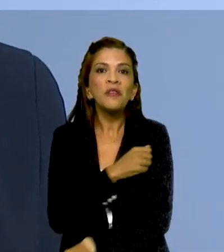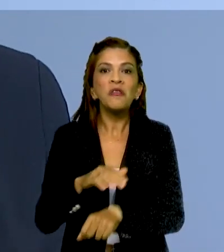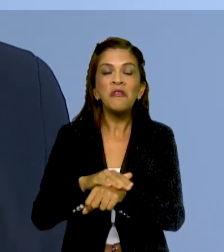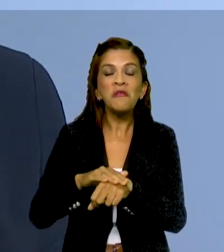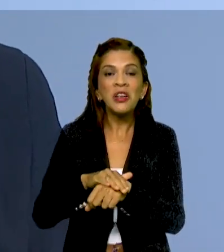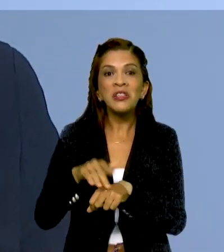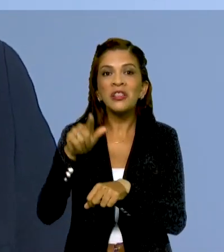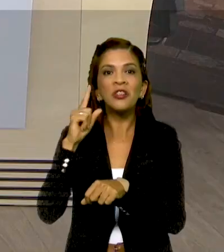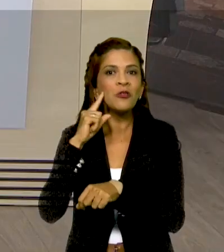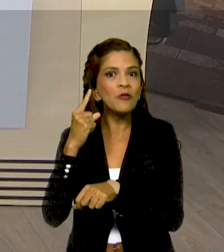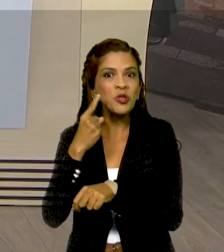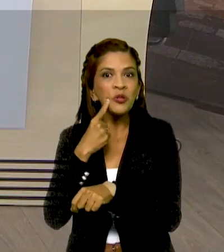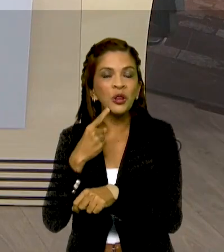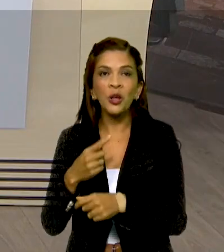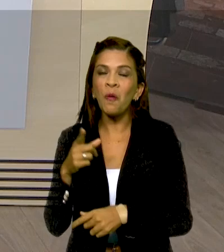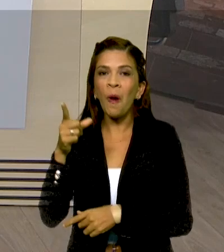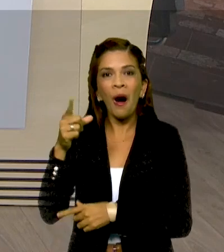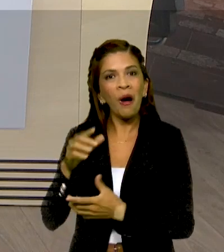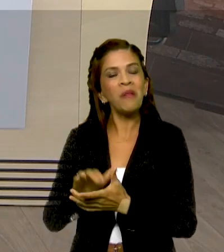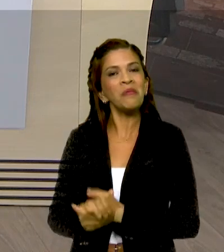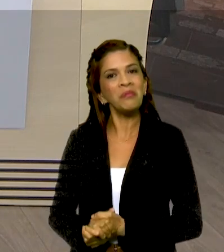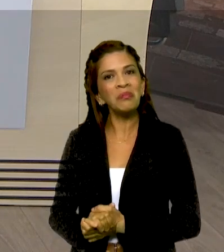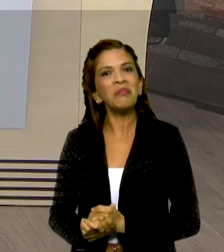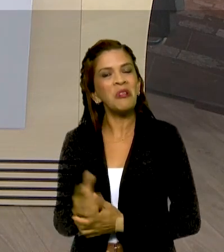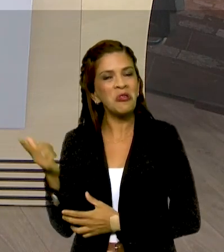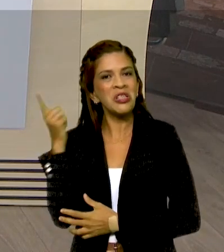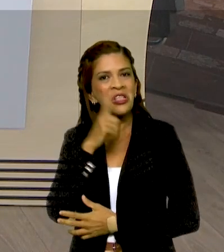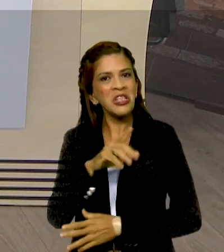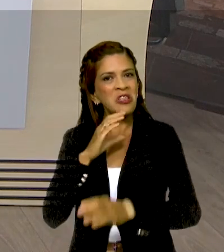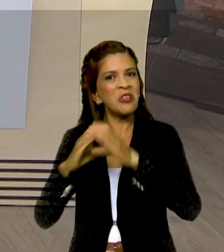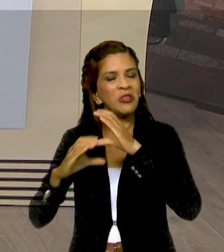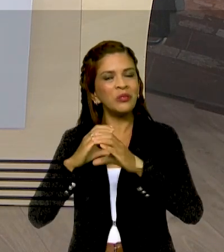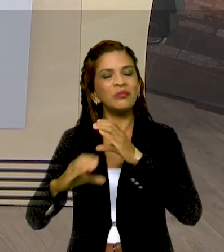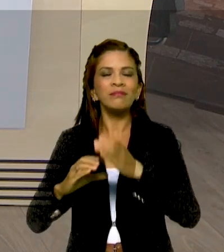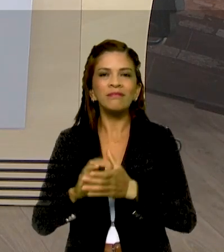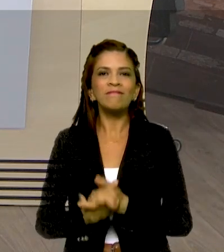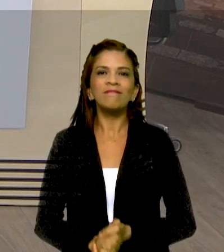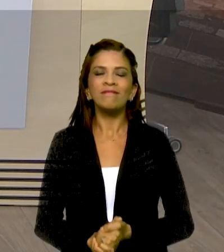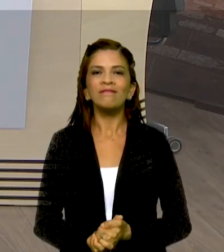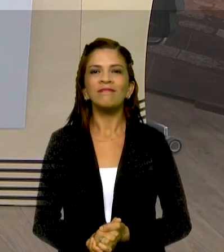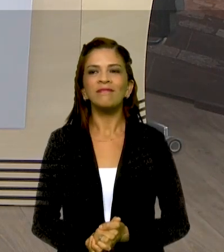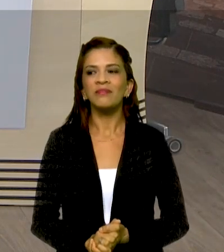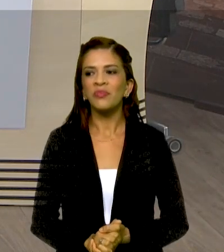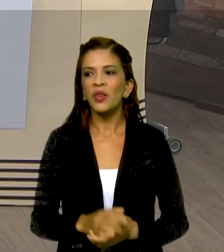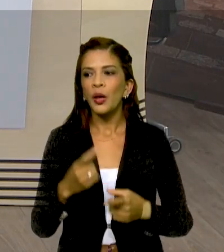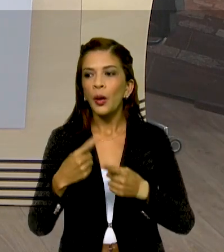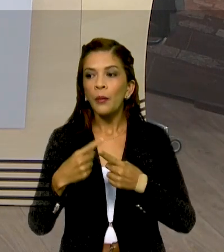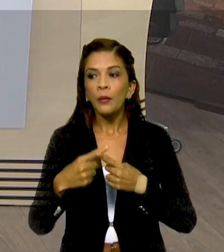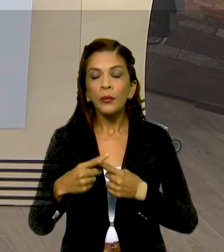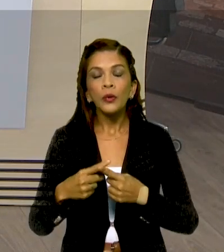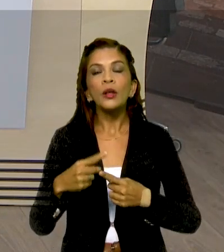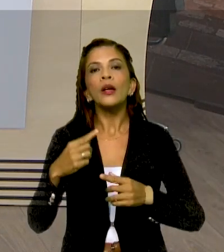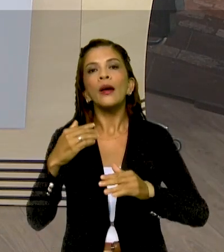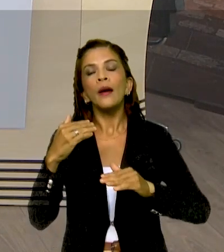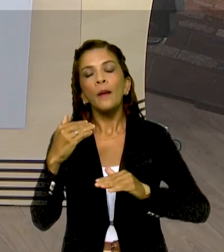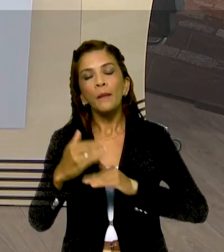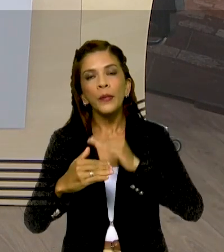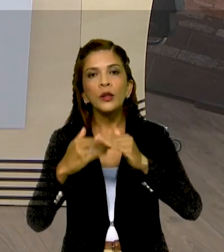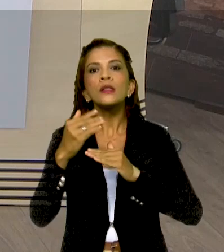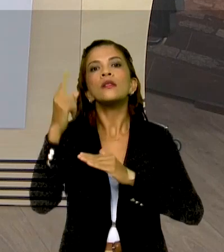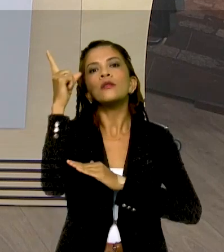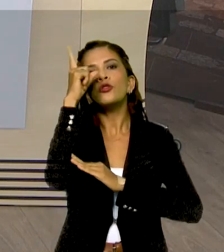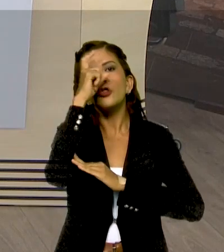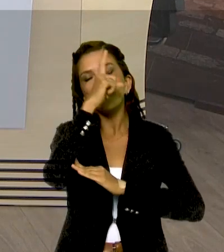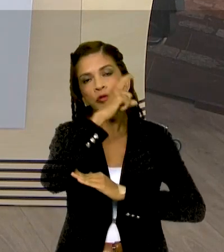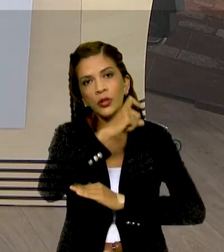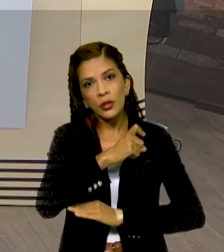tá vendo? O conteúdo que a gente aprendeu em sala sendo aplicado. Porque isso é o processo, sabe? Não é fácil, por mais